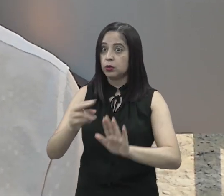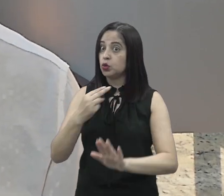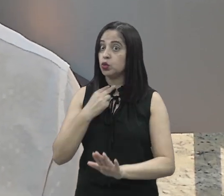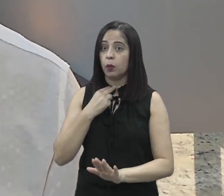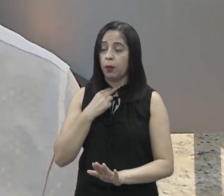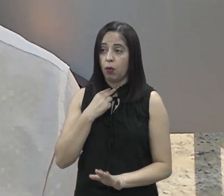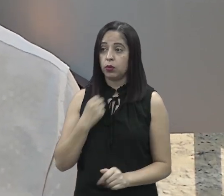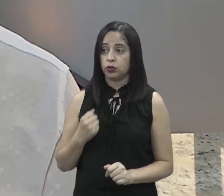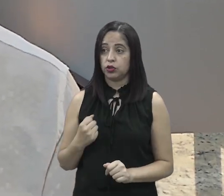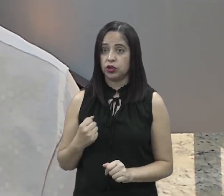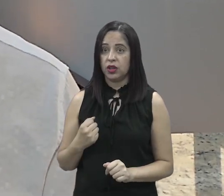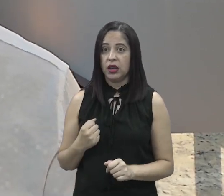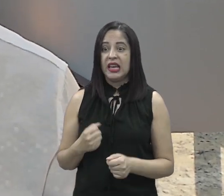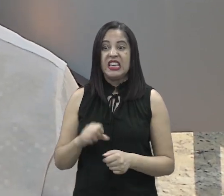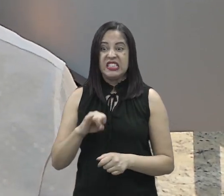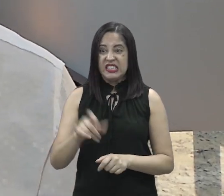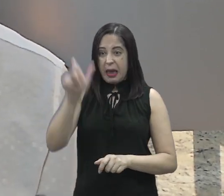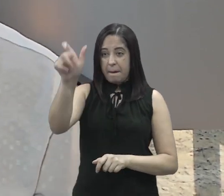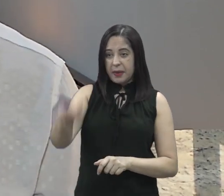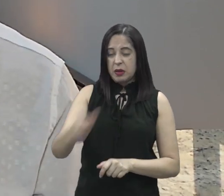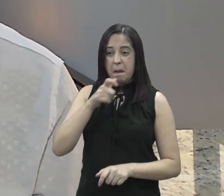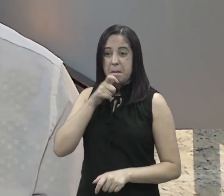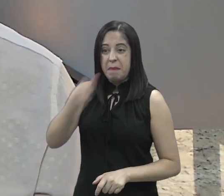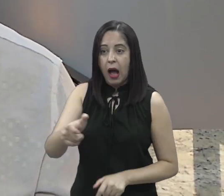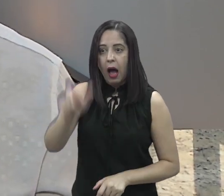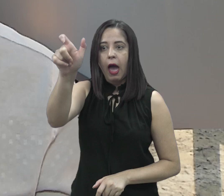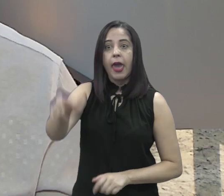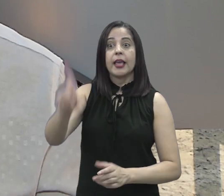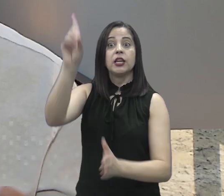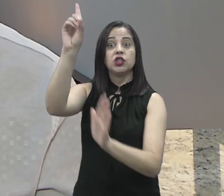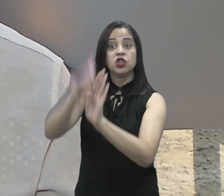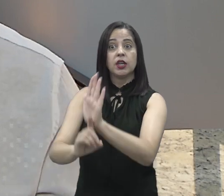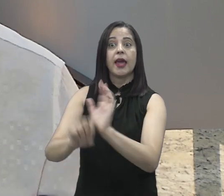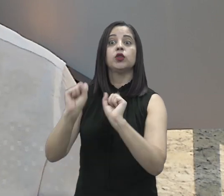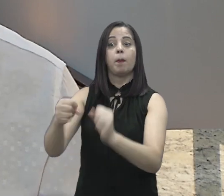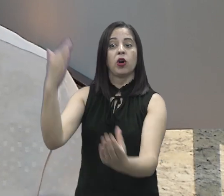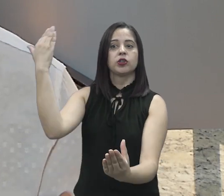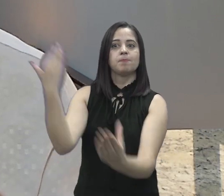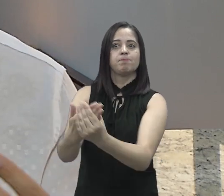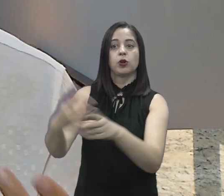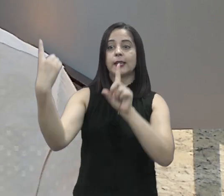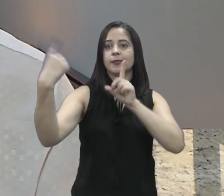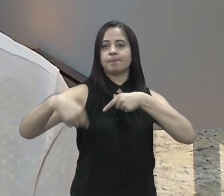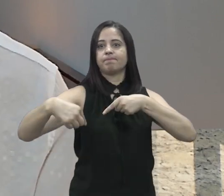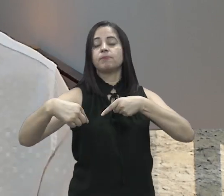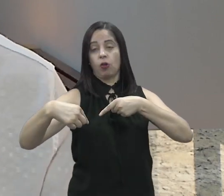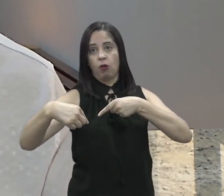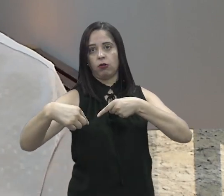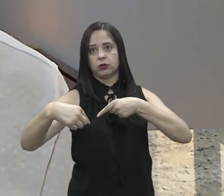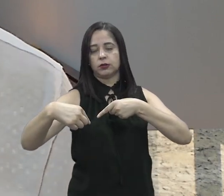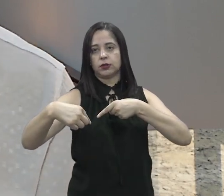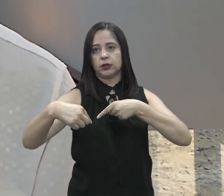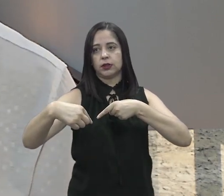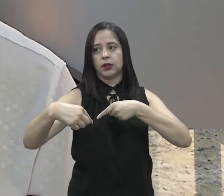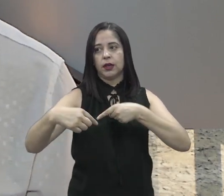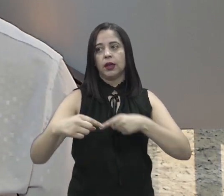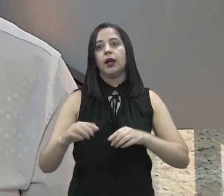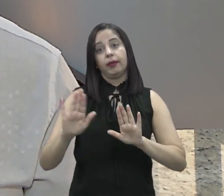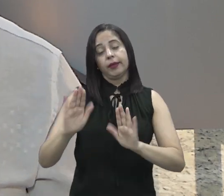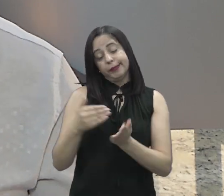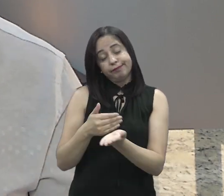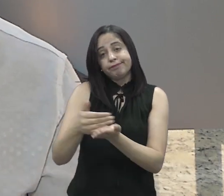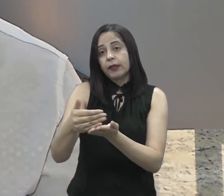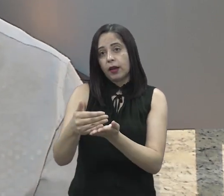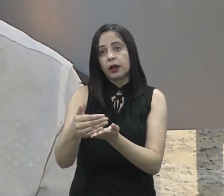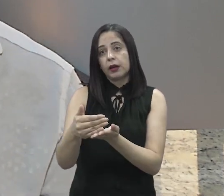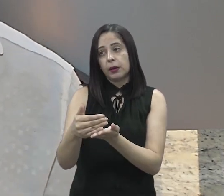ofensa, que o vereador entende que ele está sendo ofendido, que ele tem o direito de entrar com uma representação contra um outro vereador.